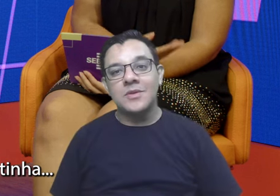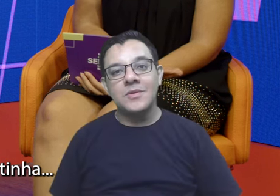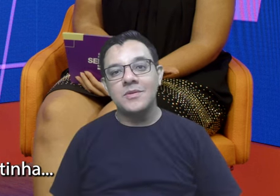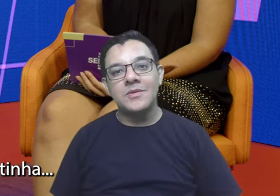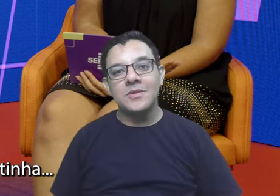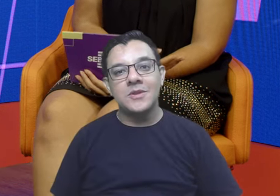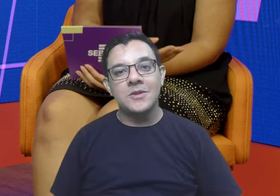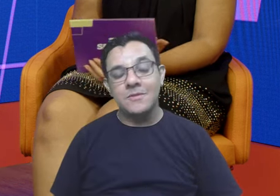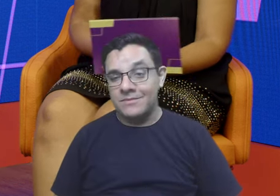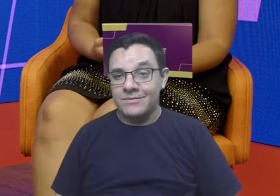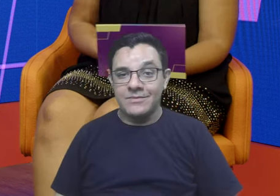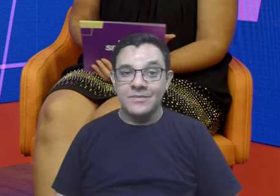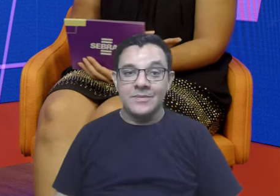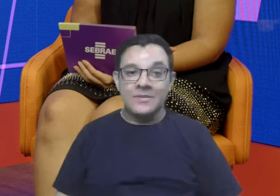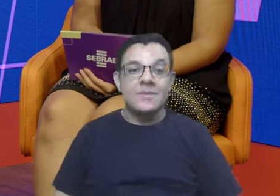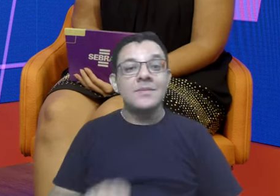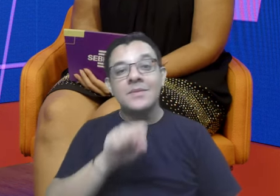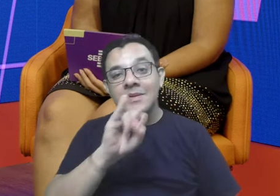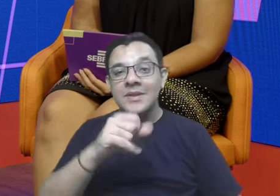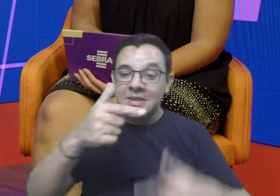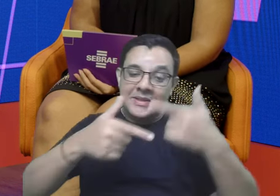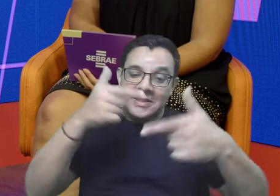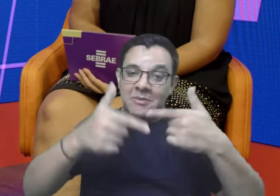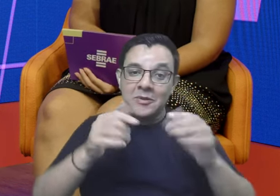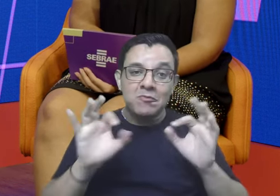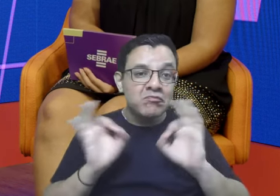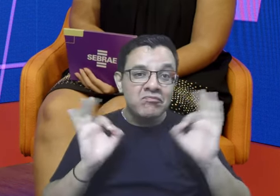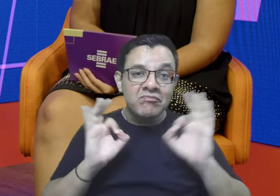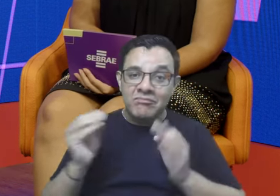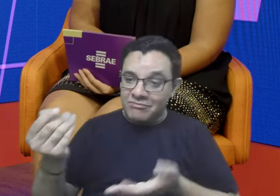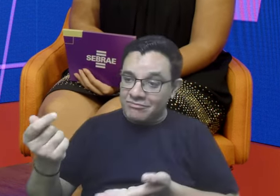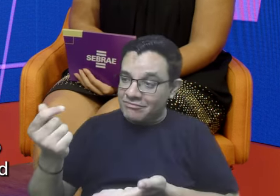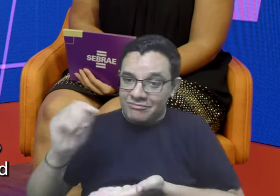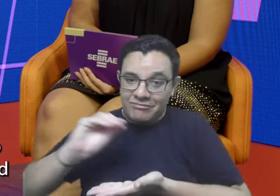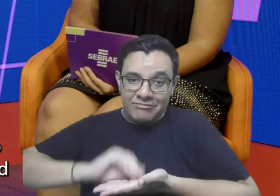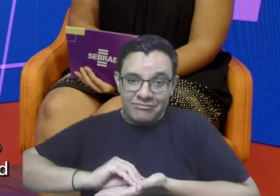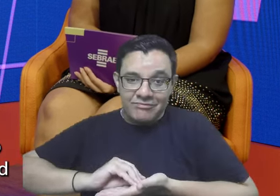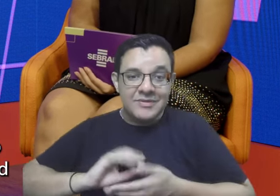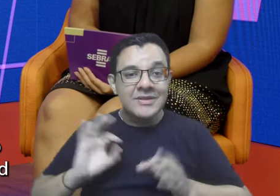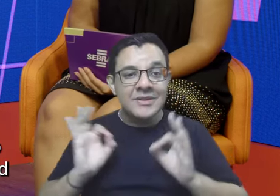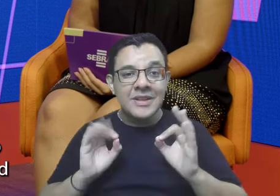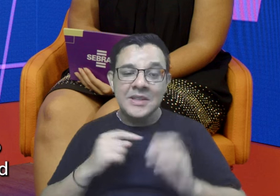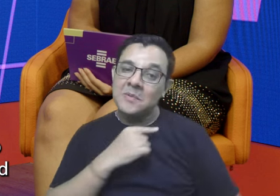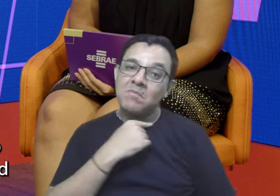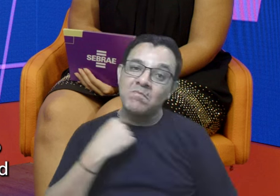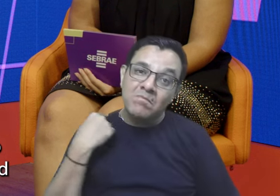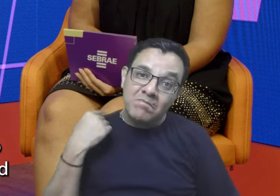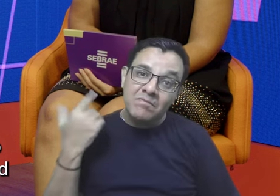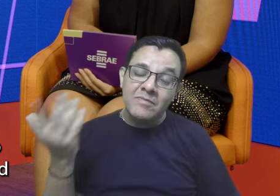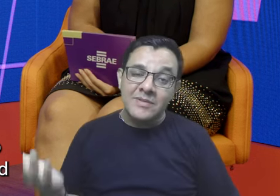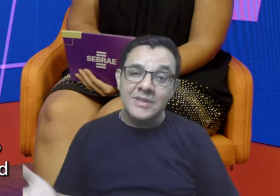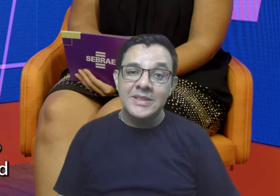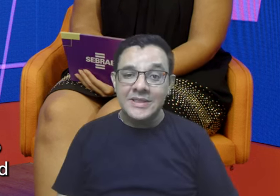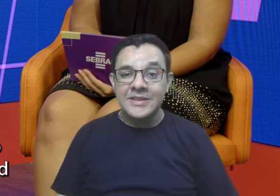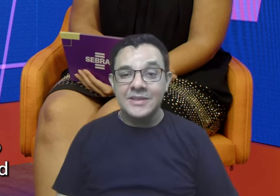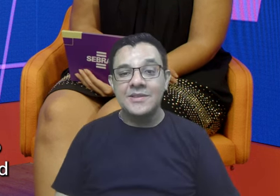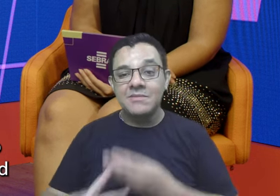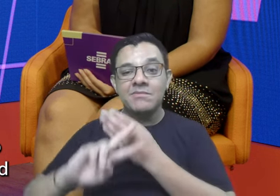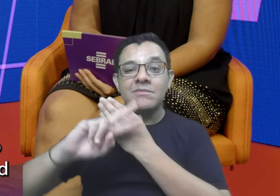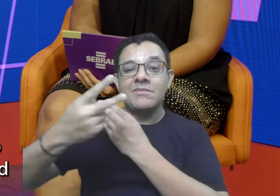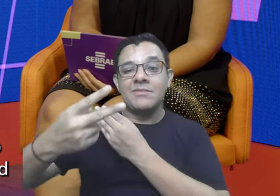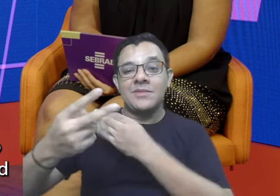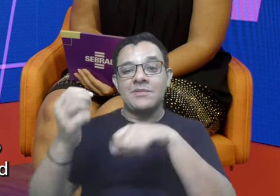porque não tinha a se ela não trabalhasse ela não ia receber exatamente E aí ela acabou falecendo em relação em em